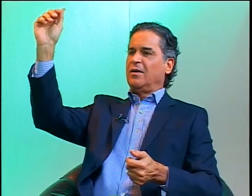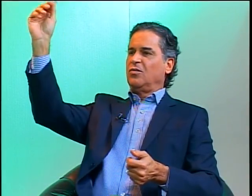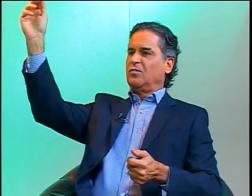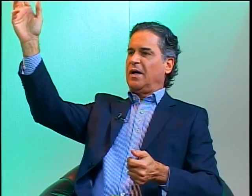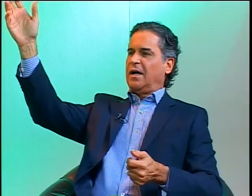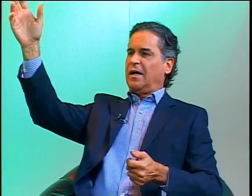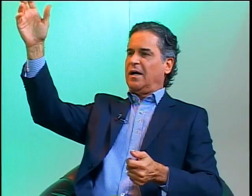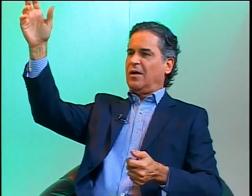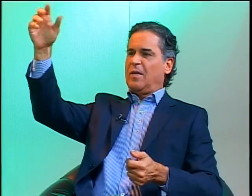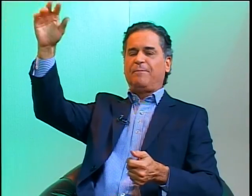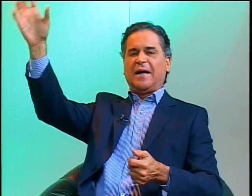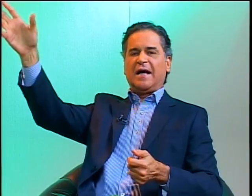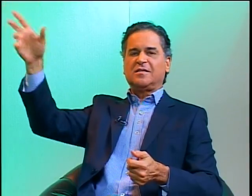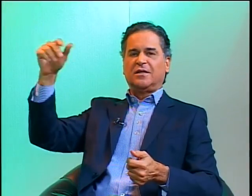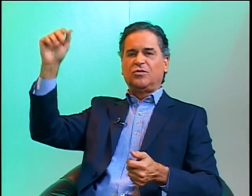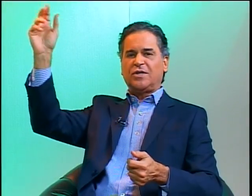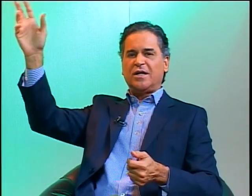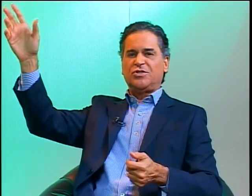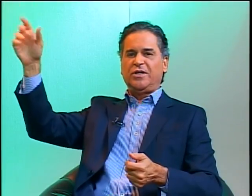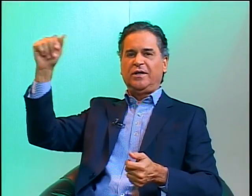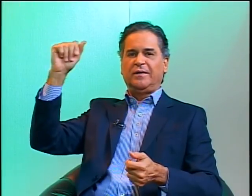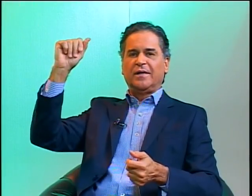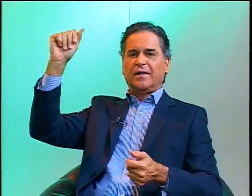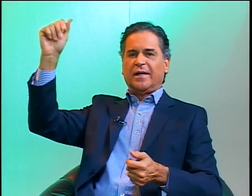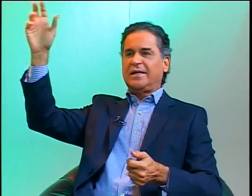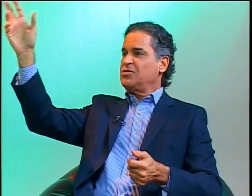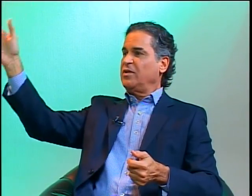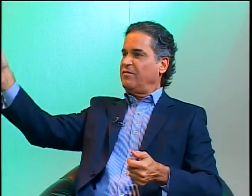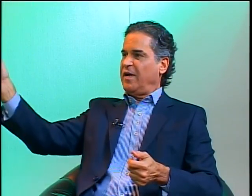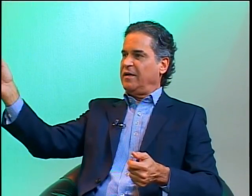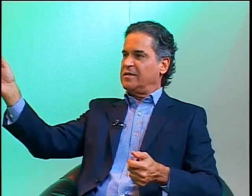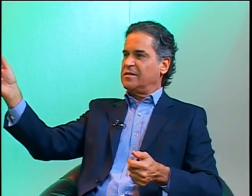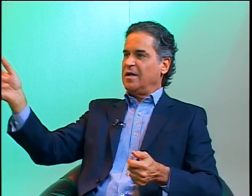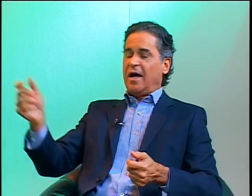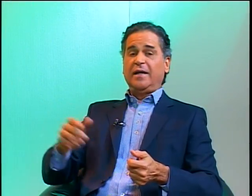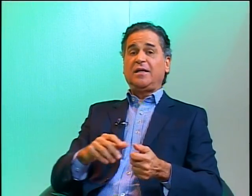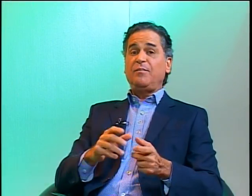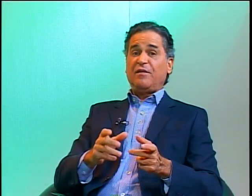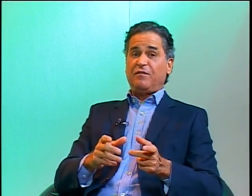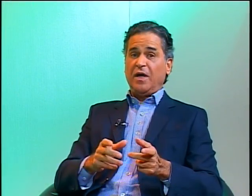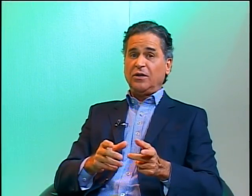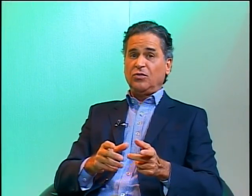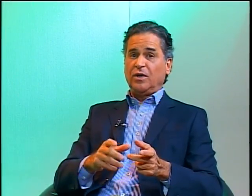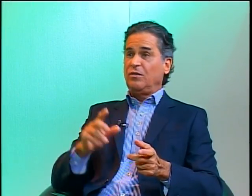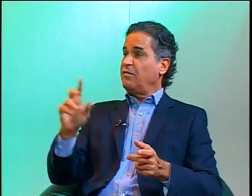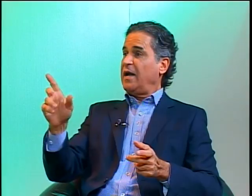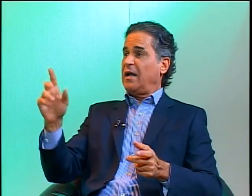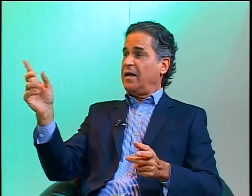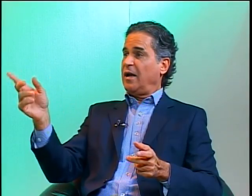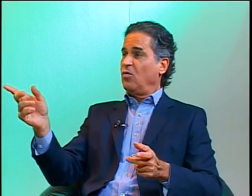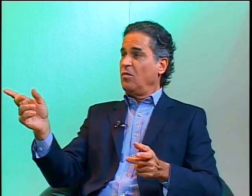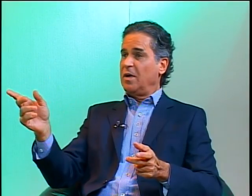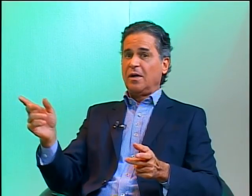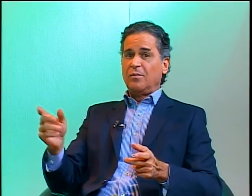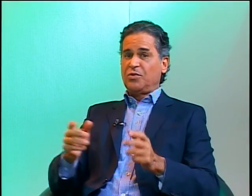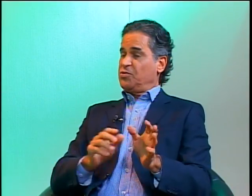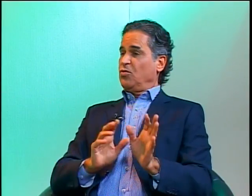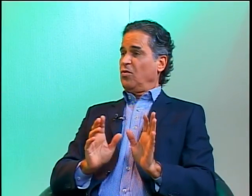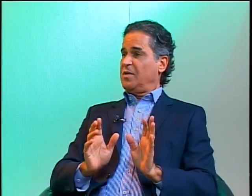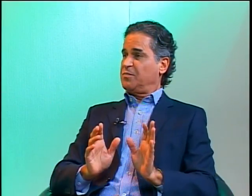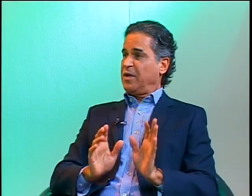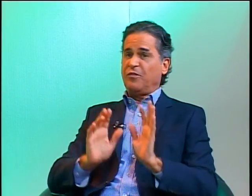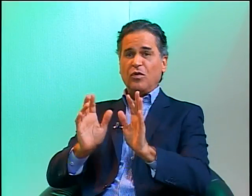arrumar uma praça no Jardim das Oliveiras. Aí tem prefeito que não vai lá e arruma